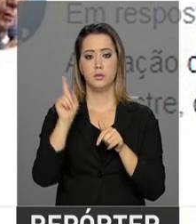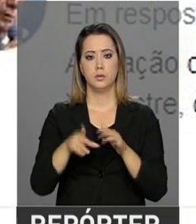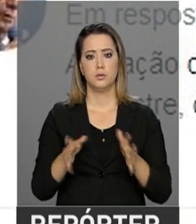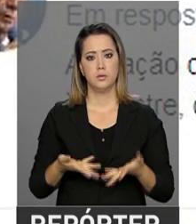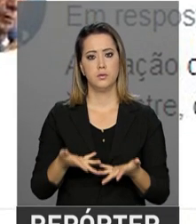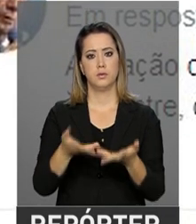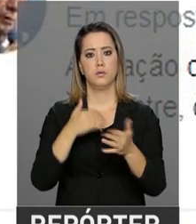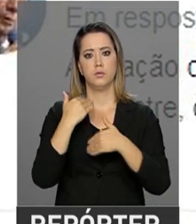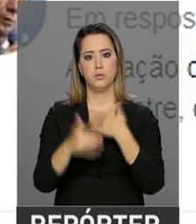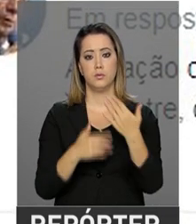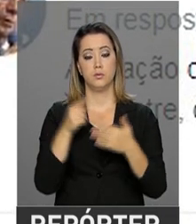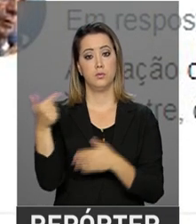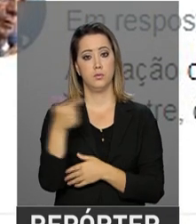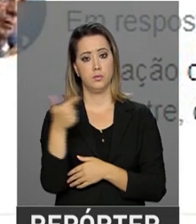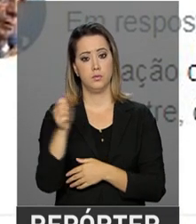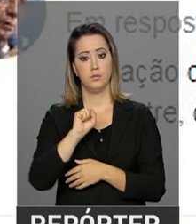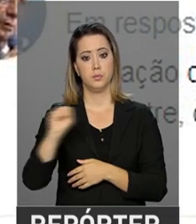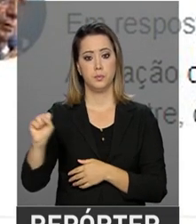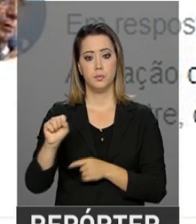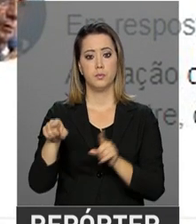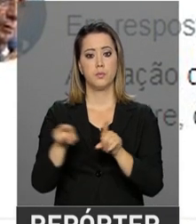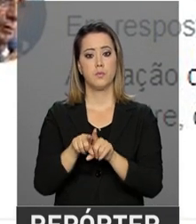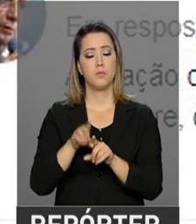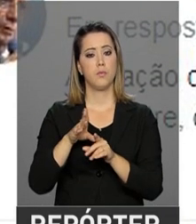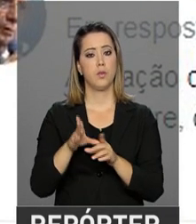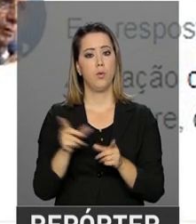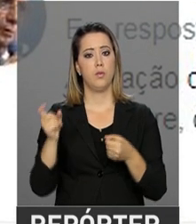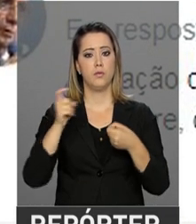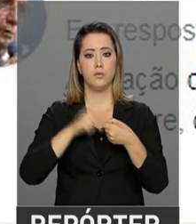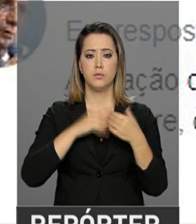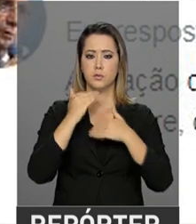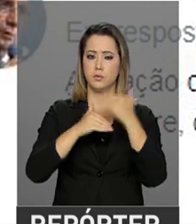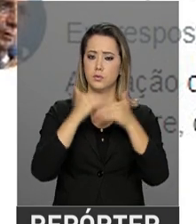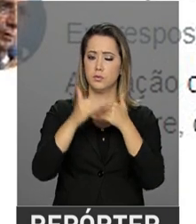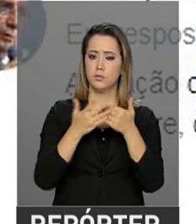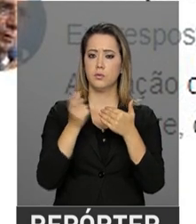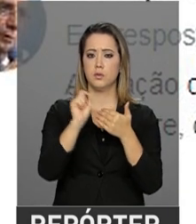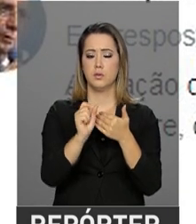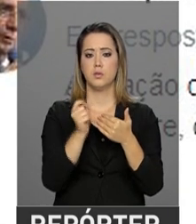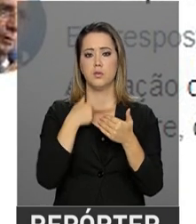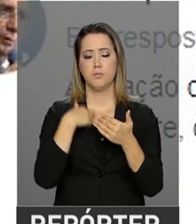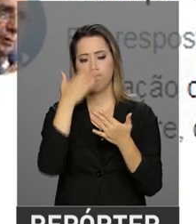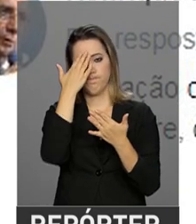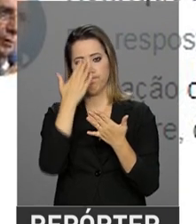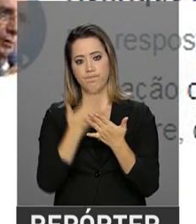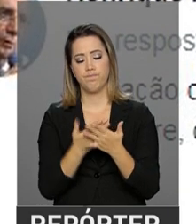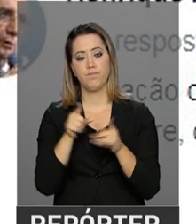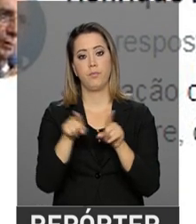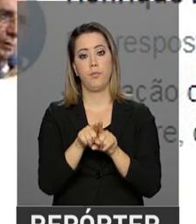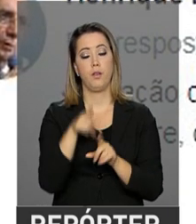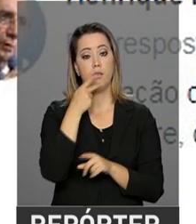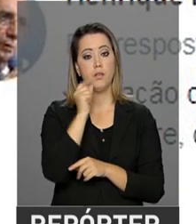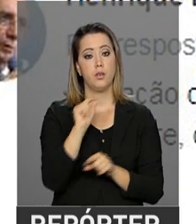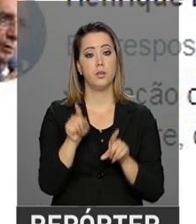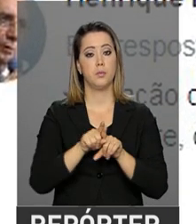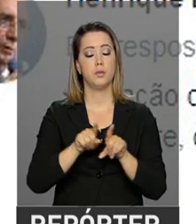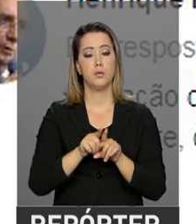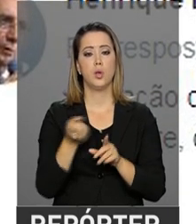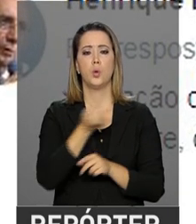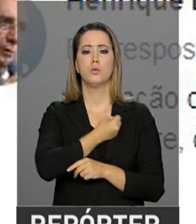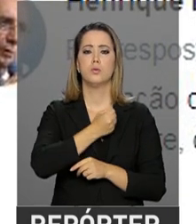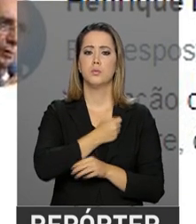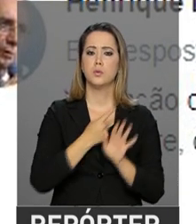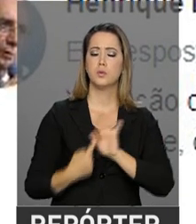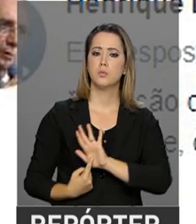deve se intensificar ao longo do segundo semestre com a retomada da atividade econômica e confiança Meireles destacou que os